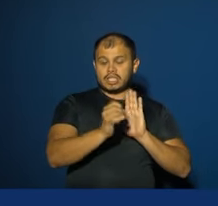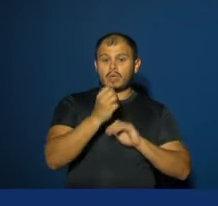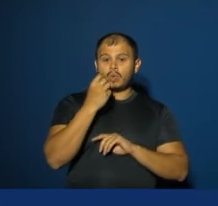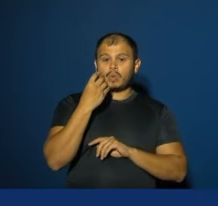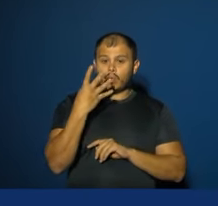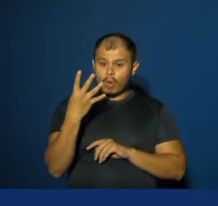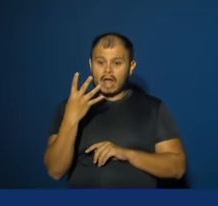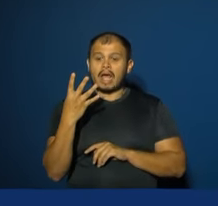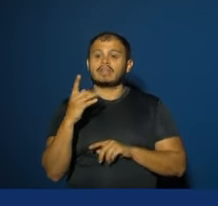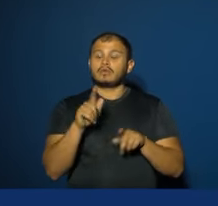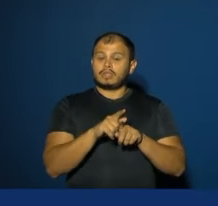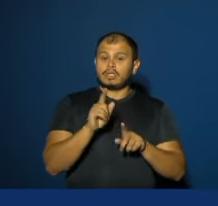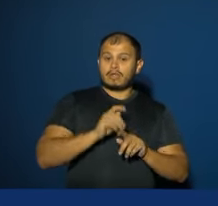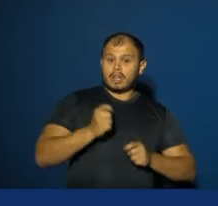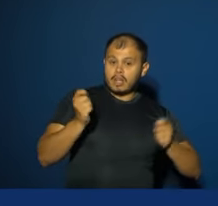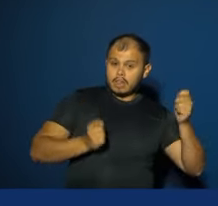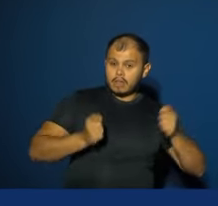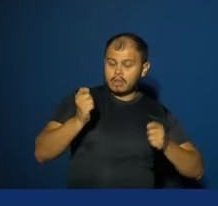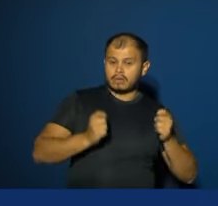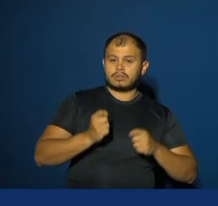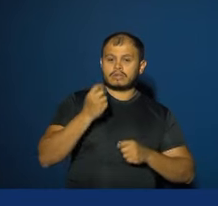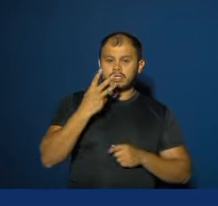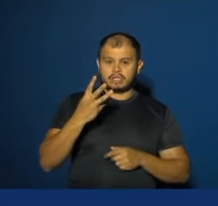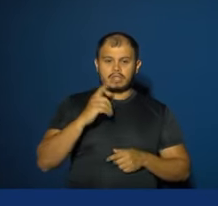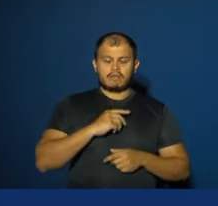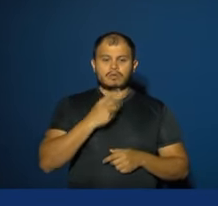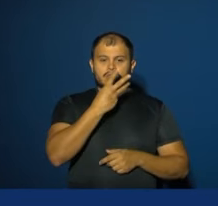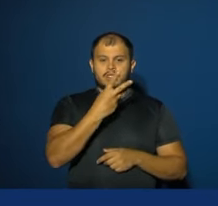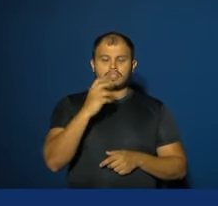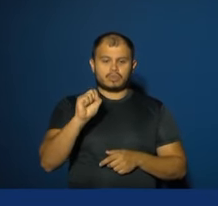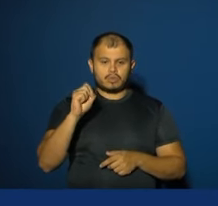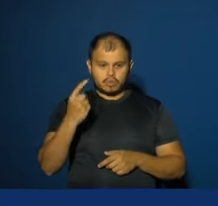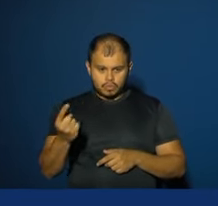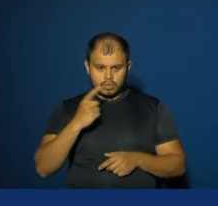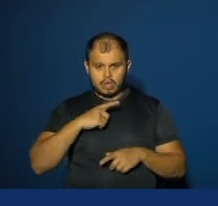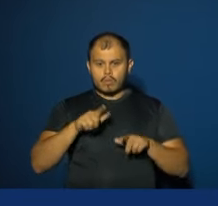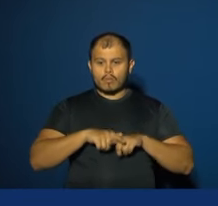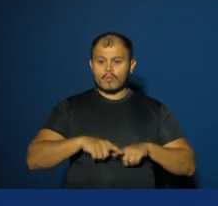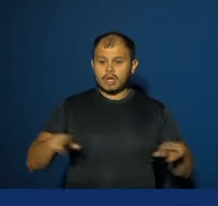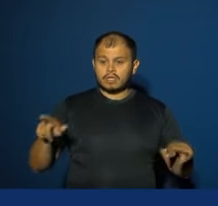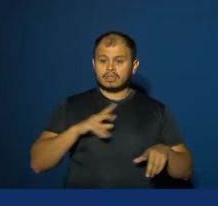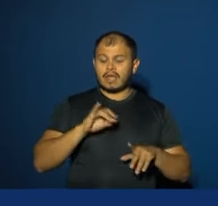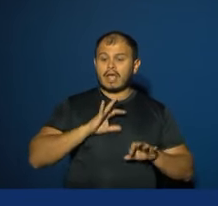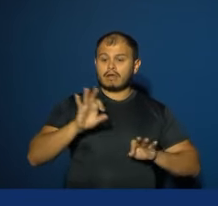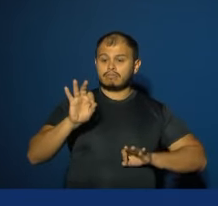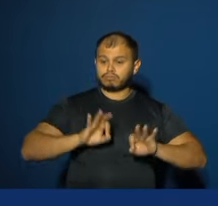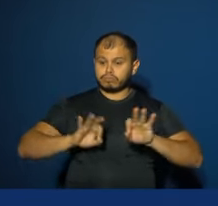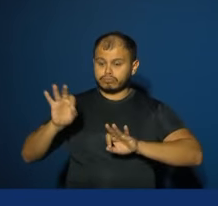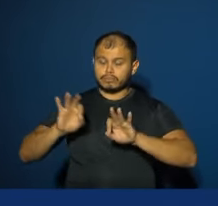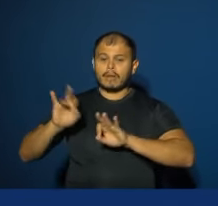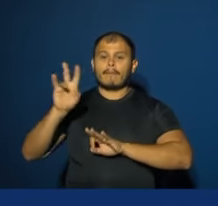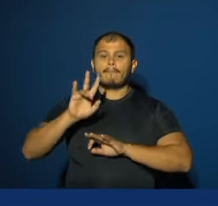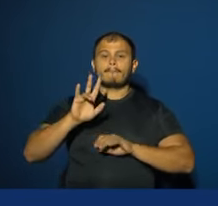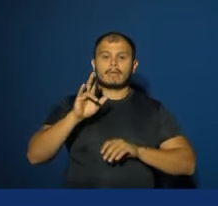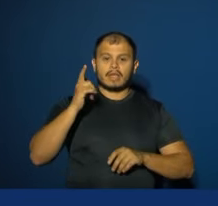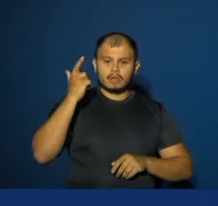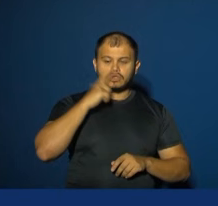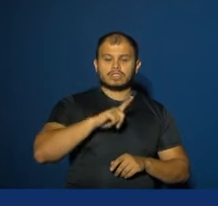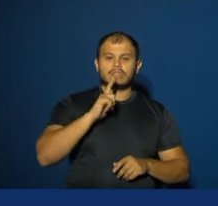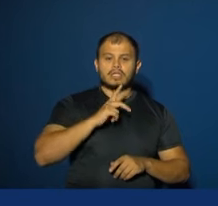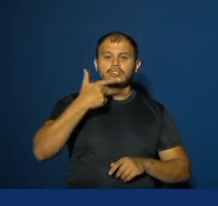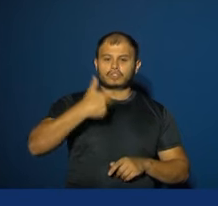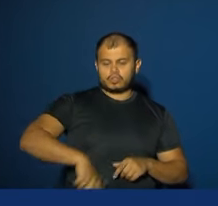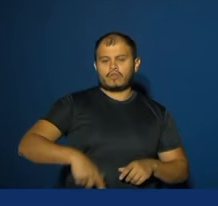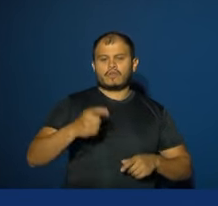três leilões e um deles deu deserto que foi o leilão da 381 nós estamos reorganizando para levá-lo a leilão nesse segundo